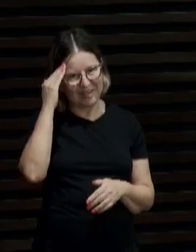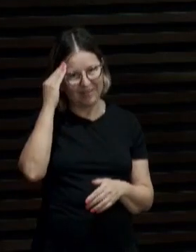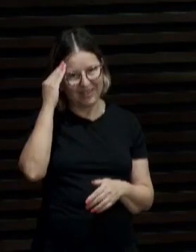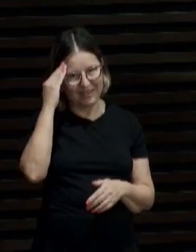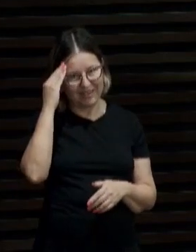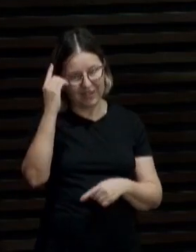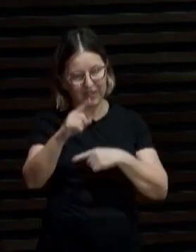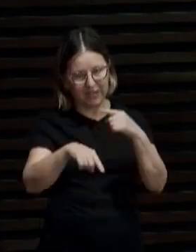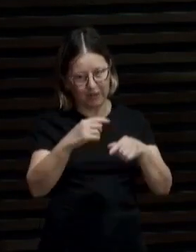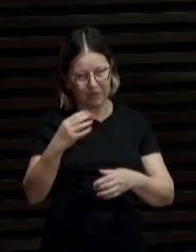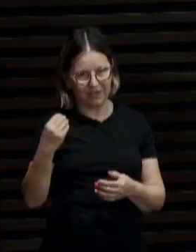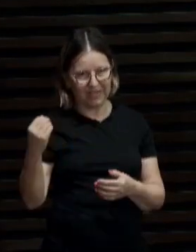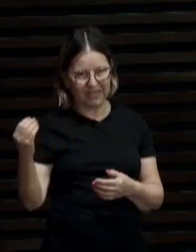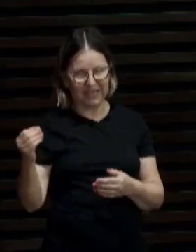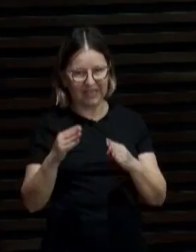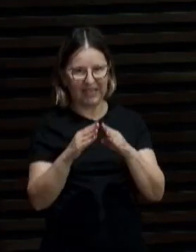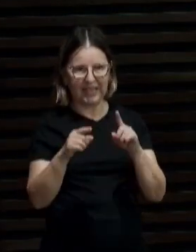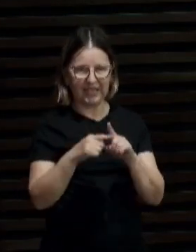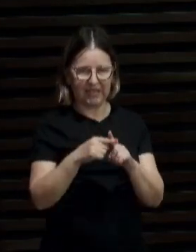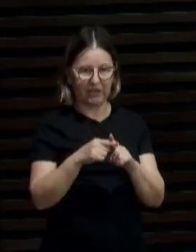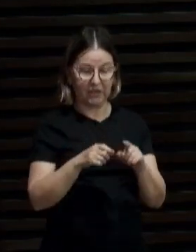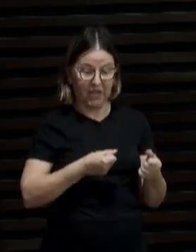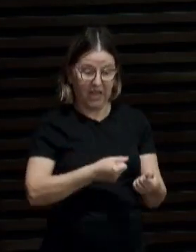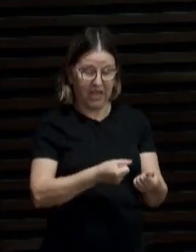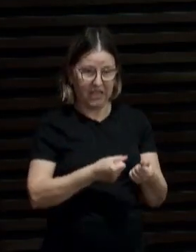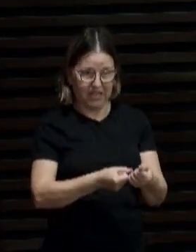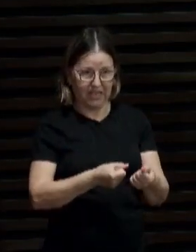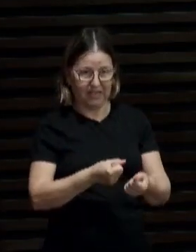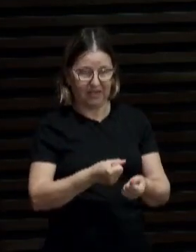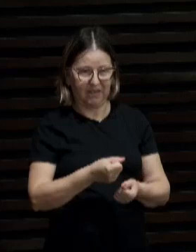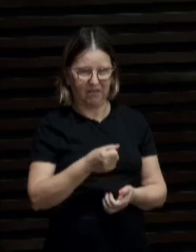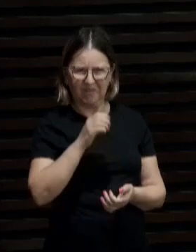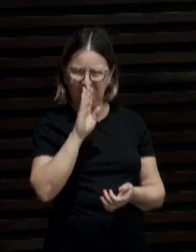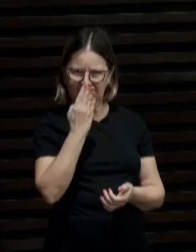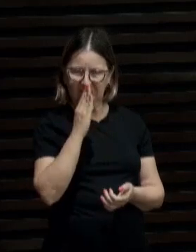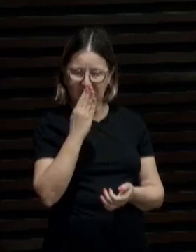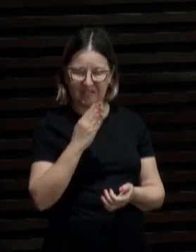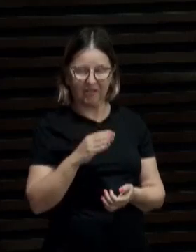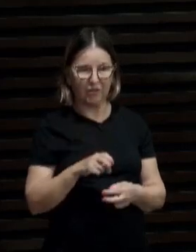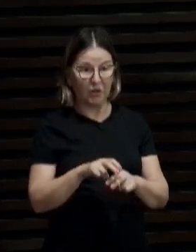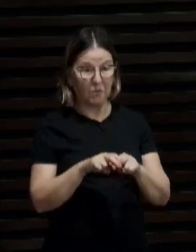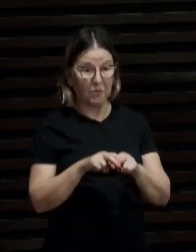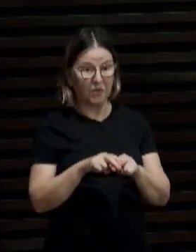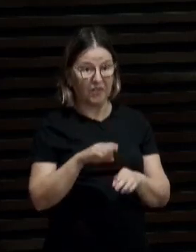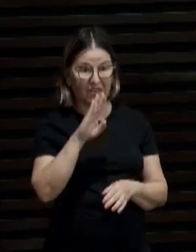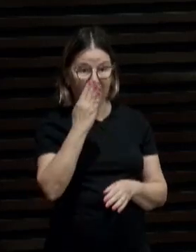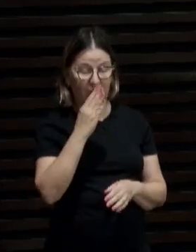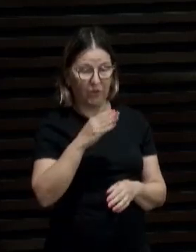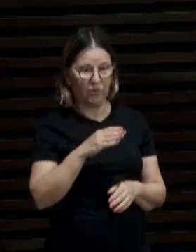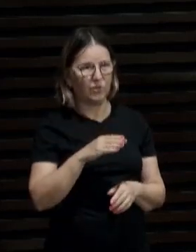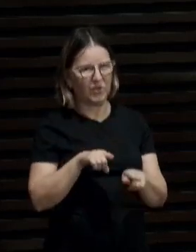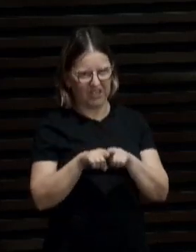sua partida, a igreja seria atacada por heresias de falsos irmãos, infiltradas na igreja, conforme expresso por